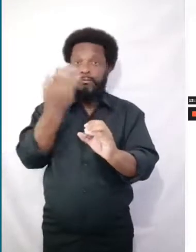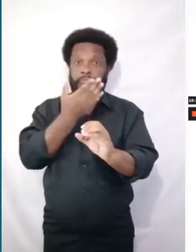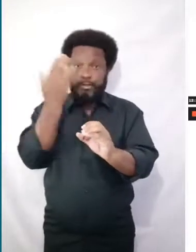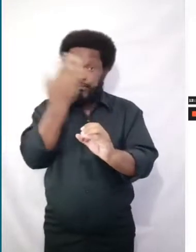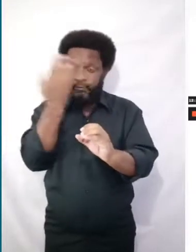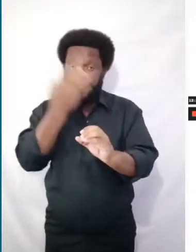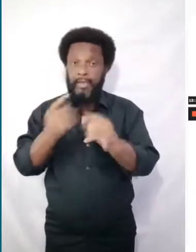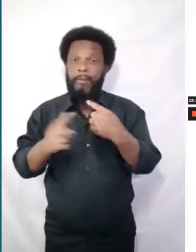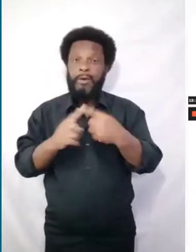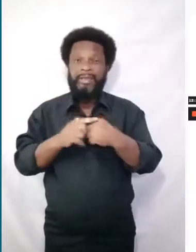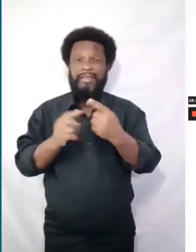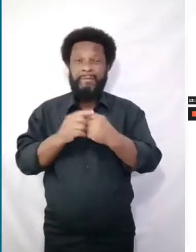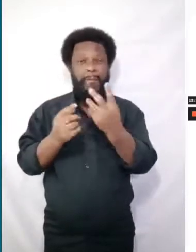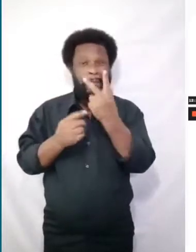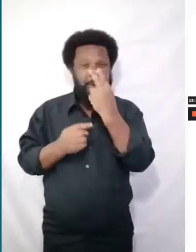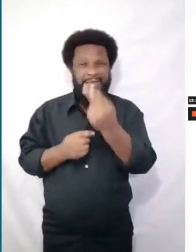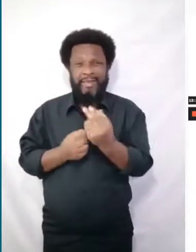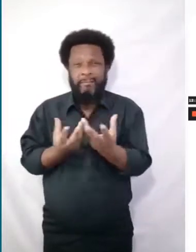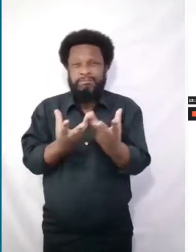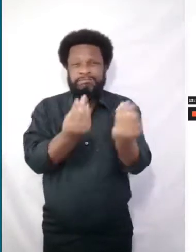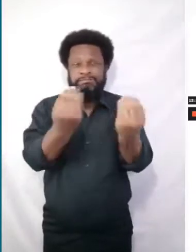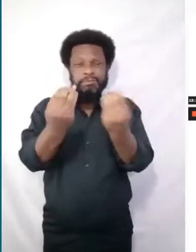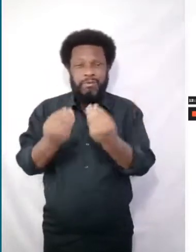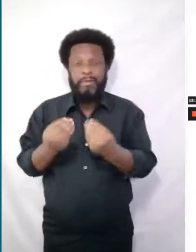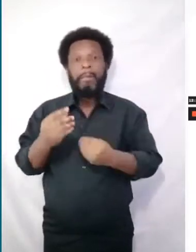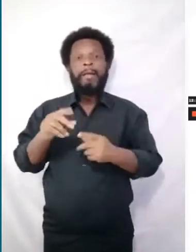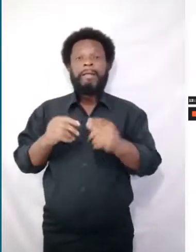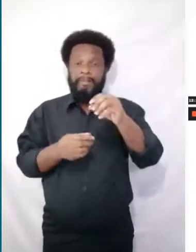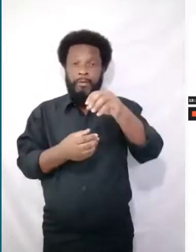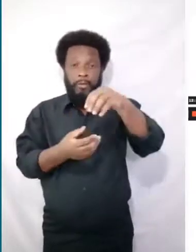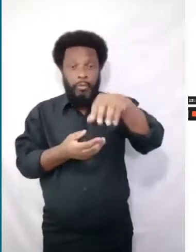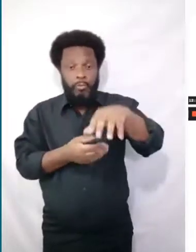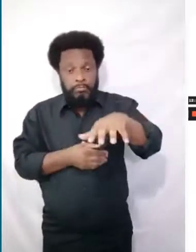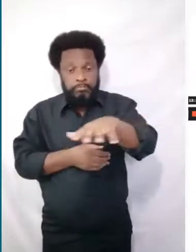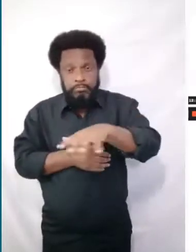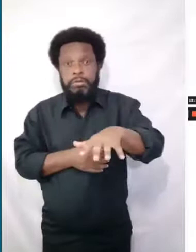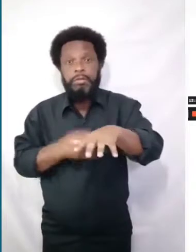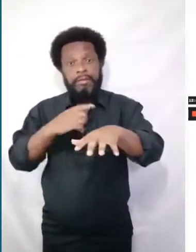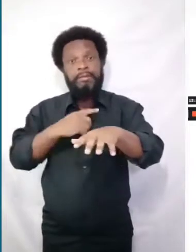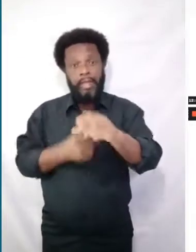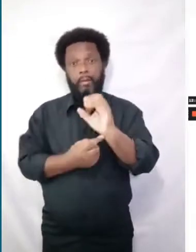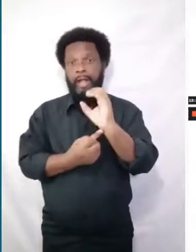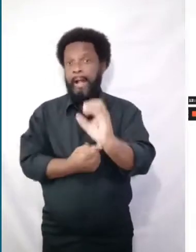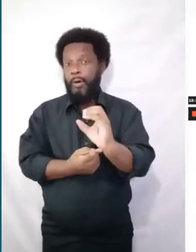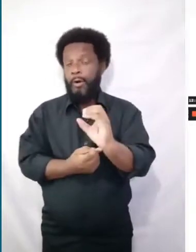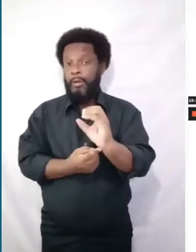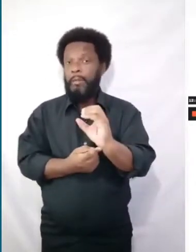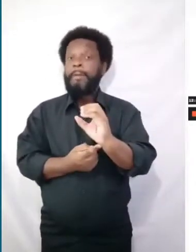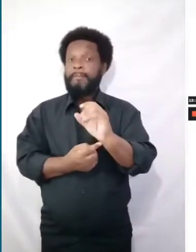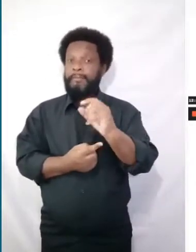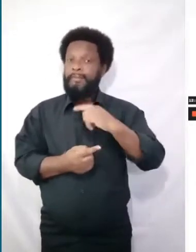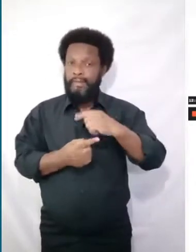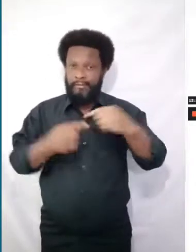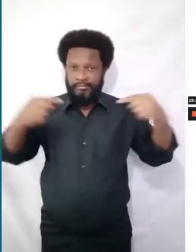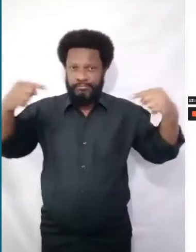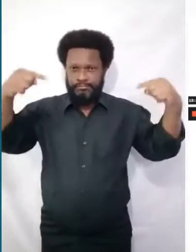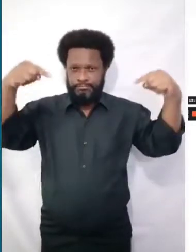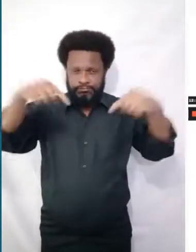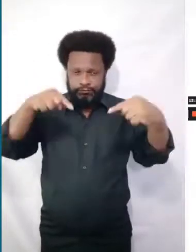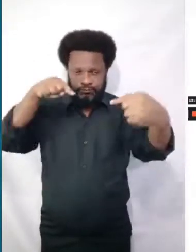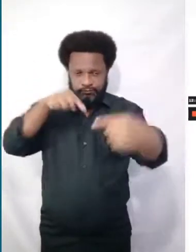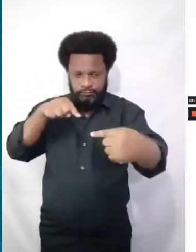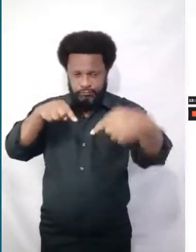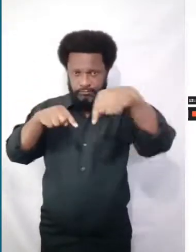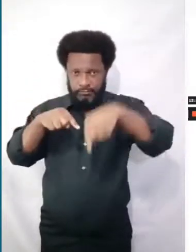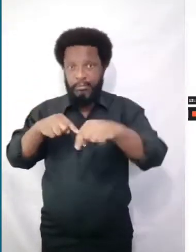ligações, a gente tem o carbono, que a gente não está representando para não ficar muito cheia, né, a representação da geometria, não ficar muito bagunçada.